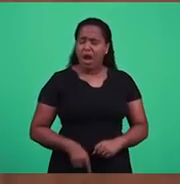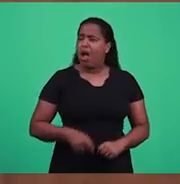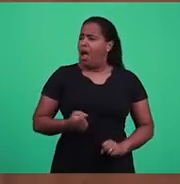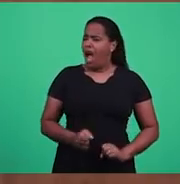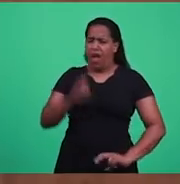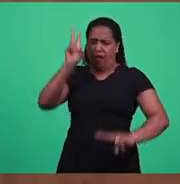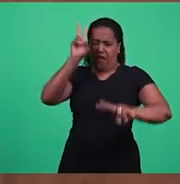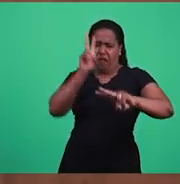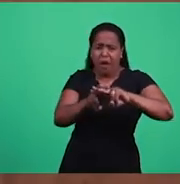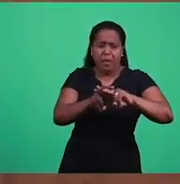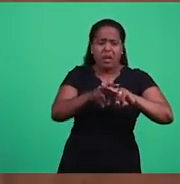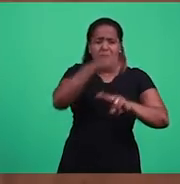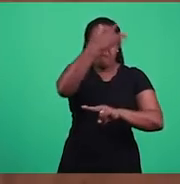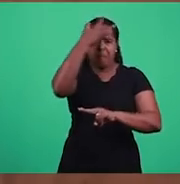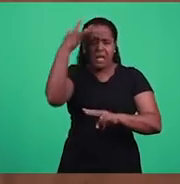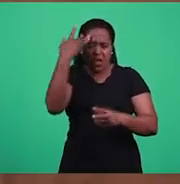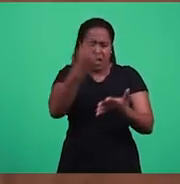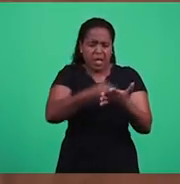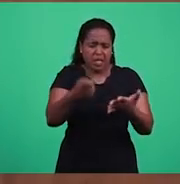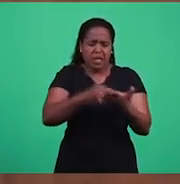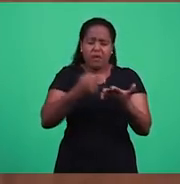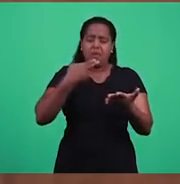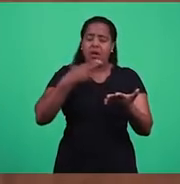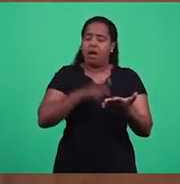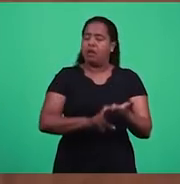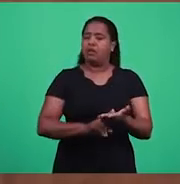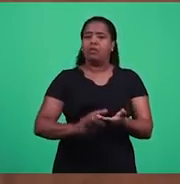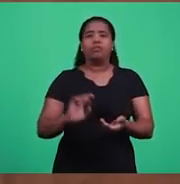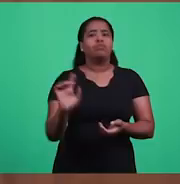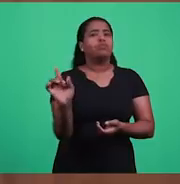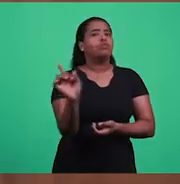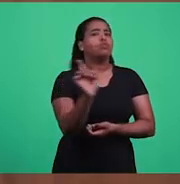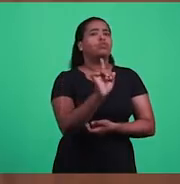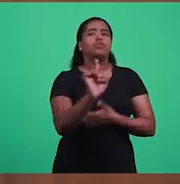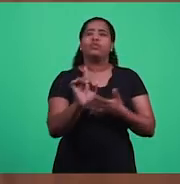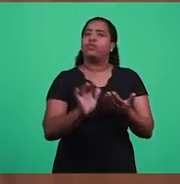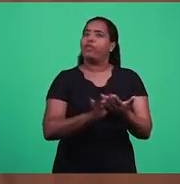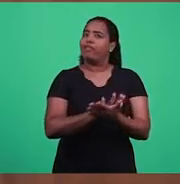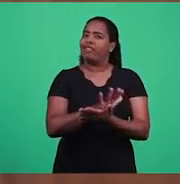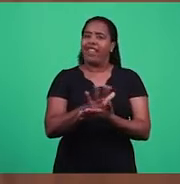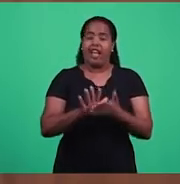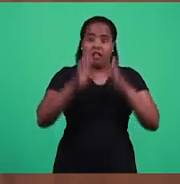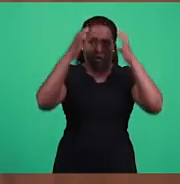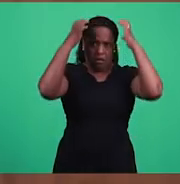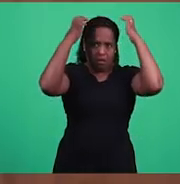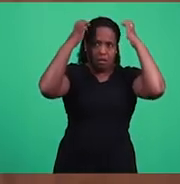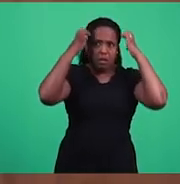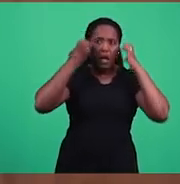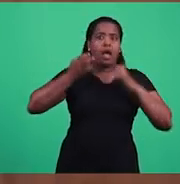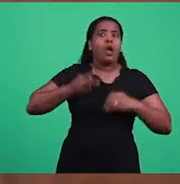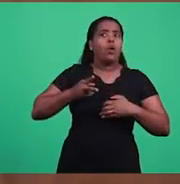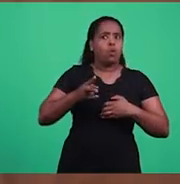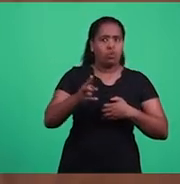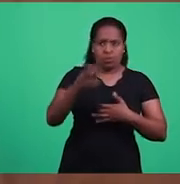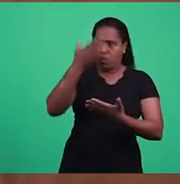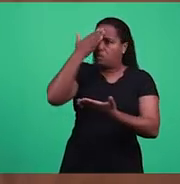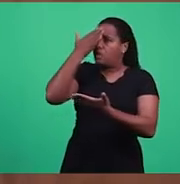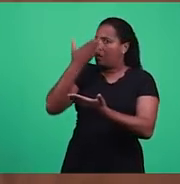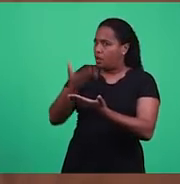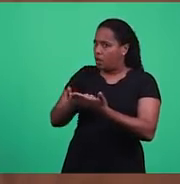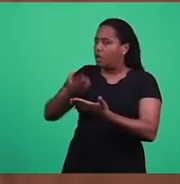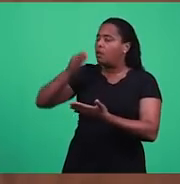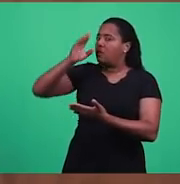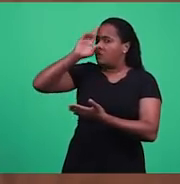prender quem escreveu essa carta. Mas nada disso. Ela continuou confiando no Senhor. Ela sabia